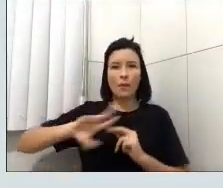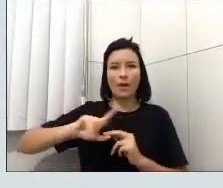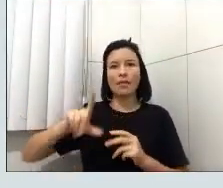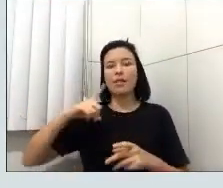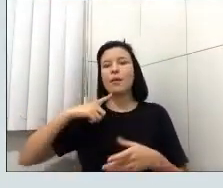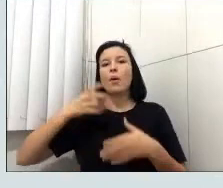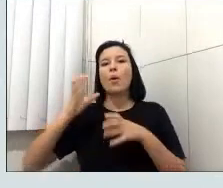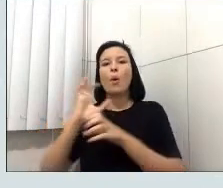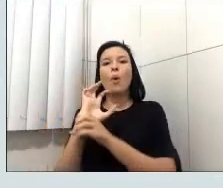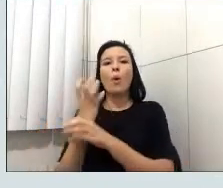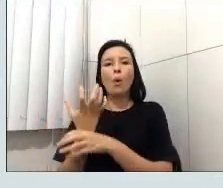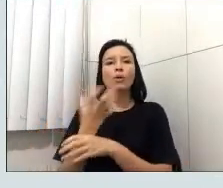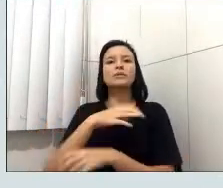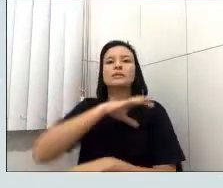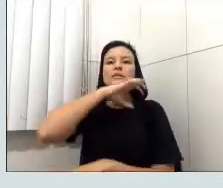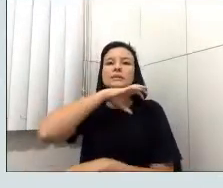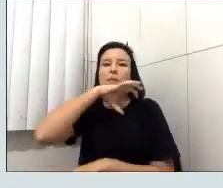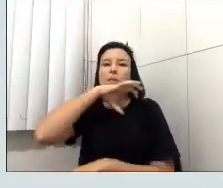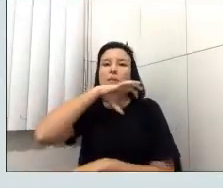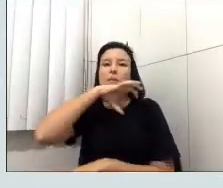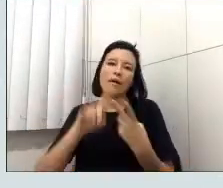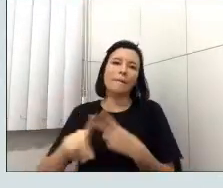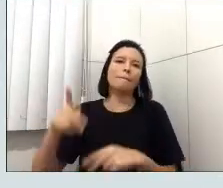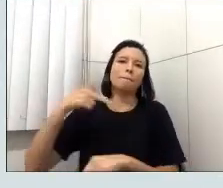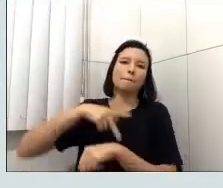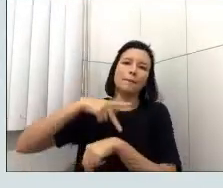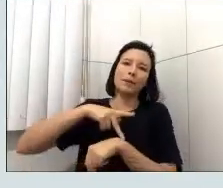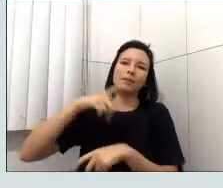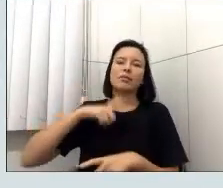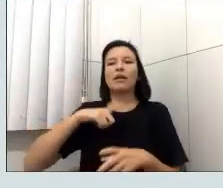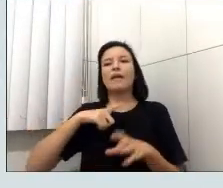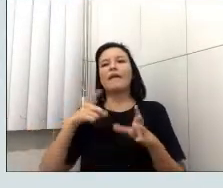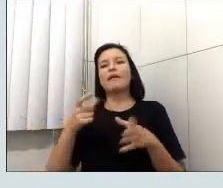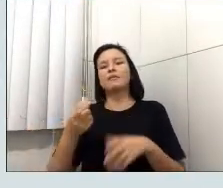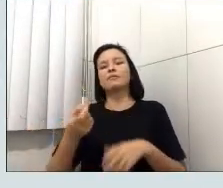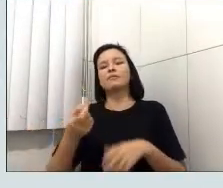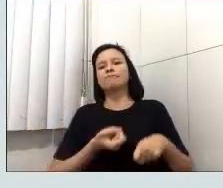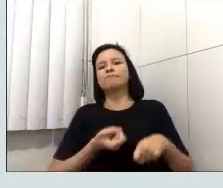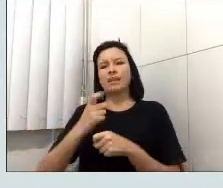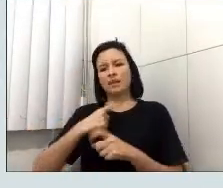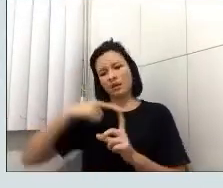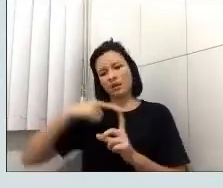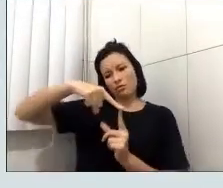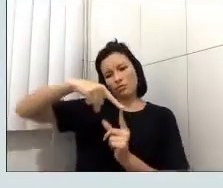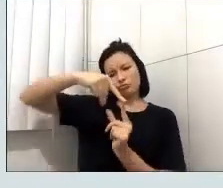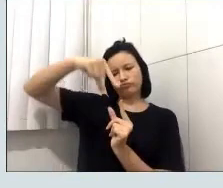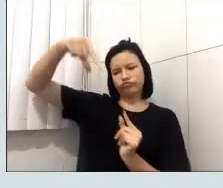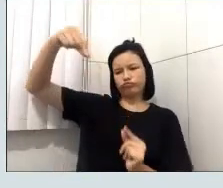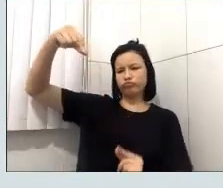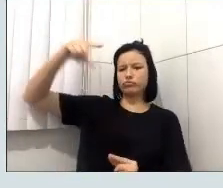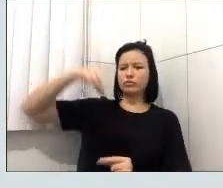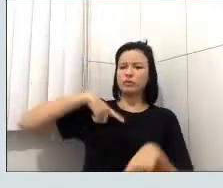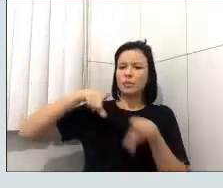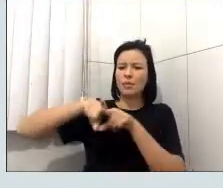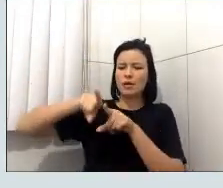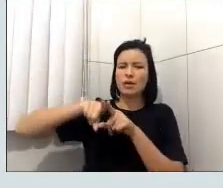de animais. E aí tem diversos instrumentos, pontas de lança, de agulhas, facas,